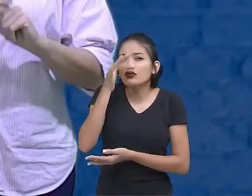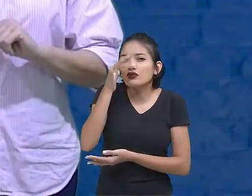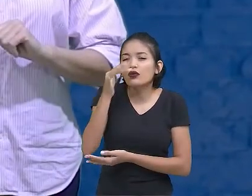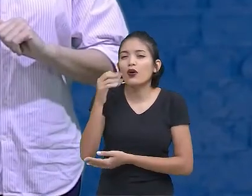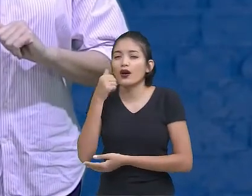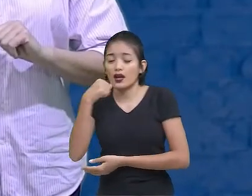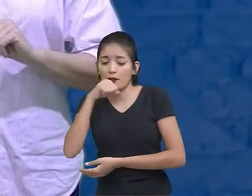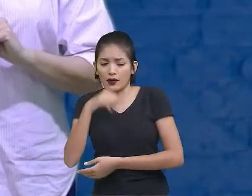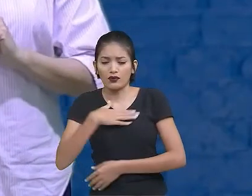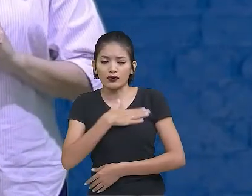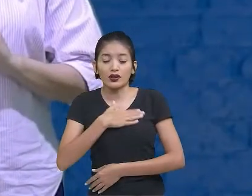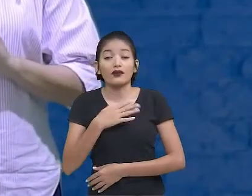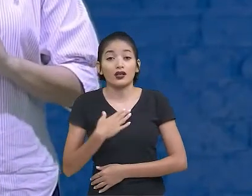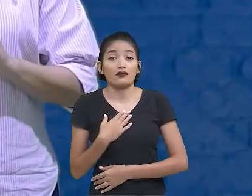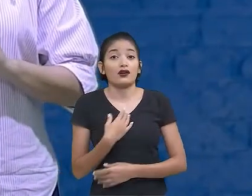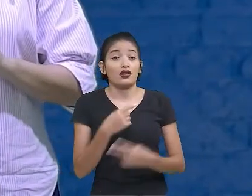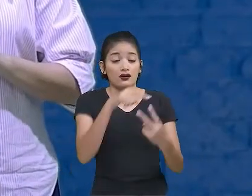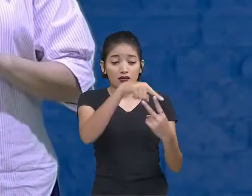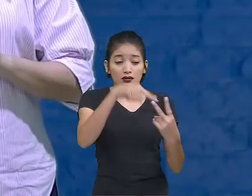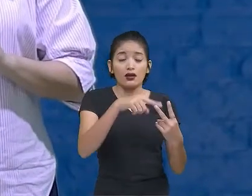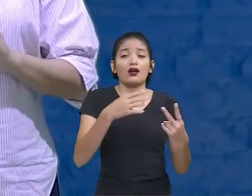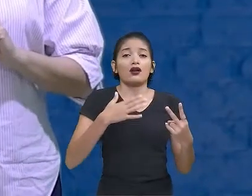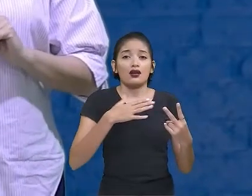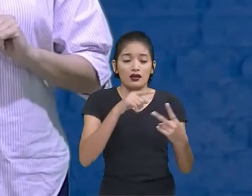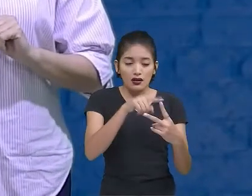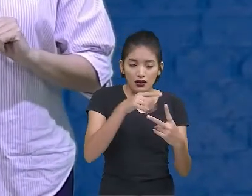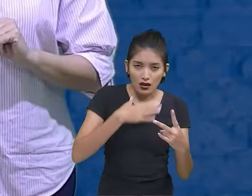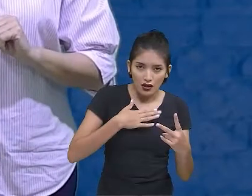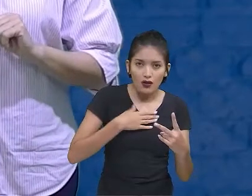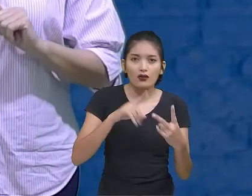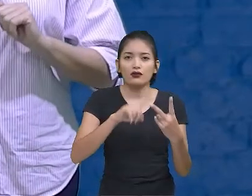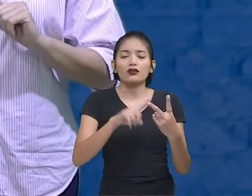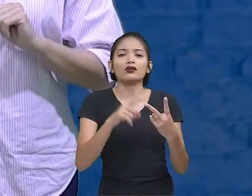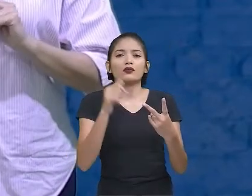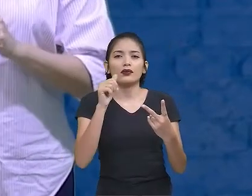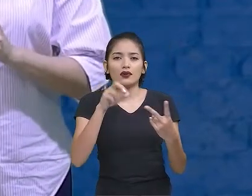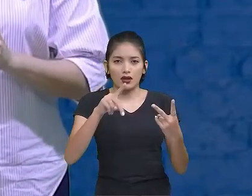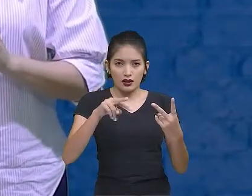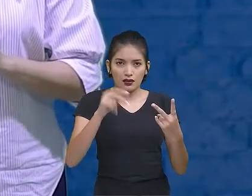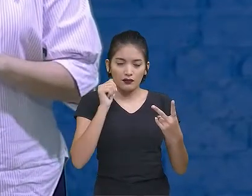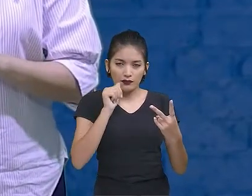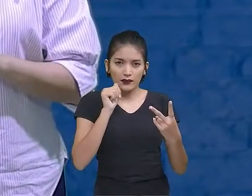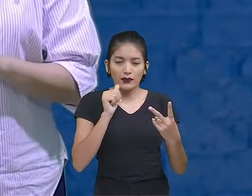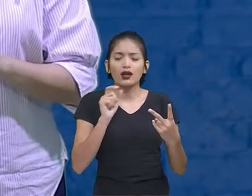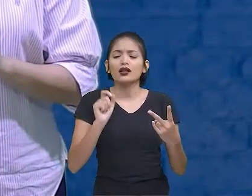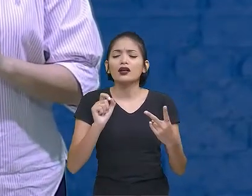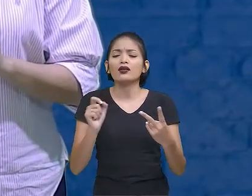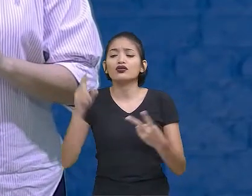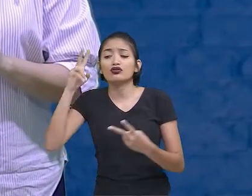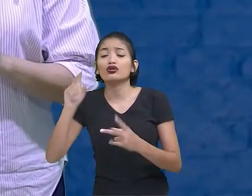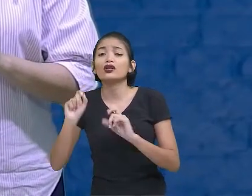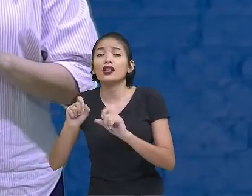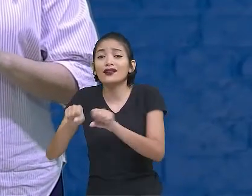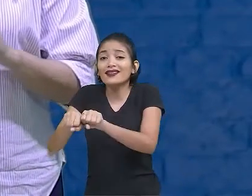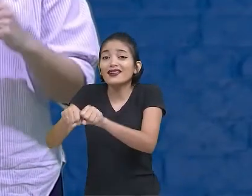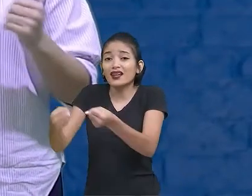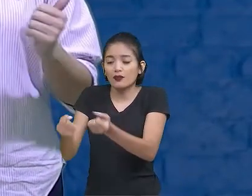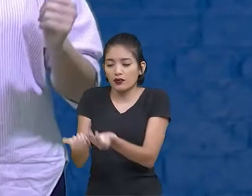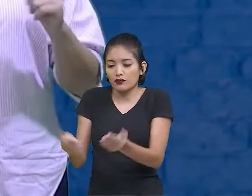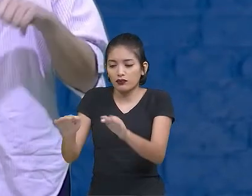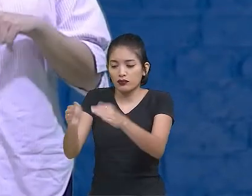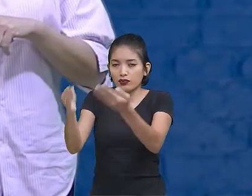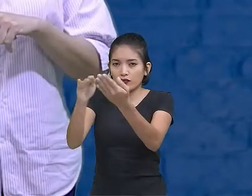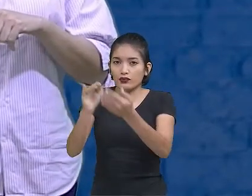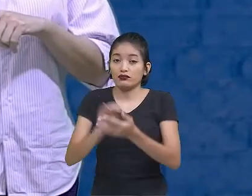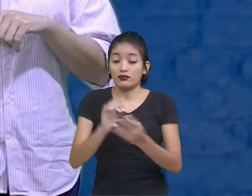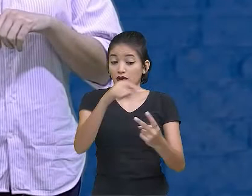Aí estava eu e a minha irmã, né? Nessa história, quem quebrou o vaso? Estava eu